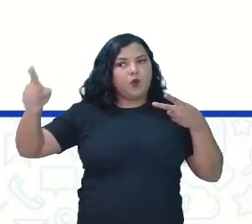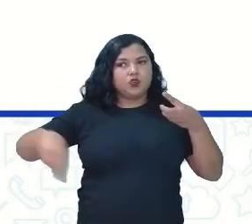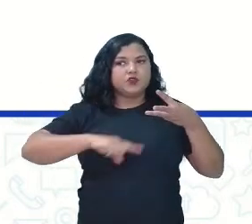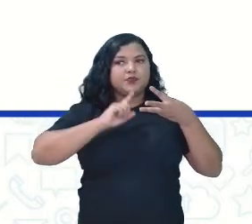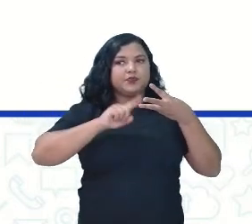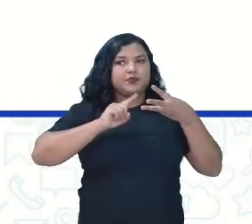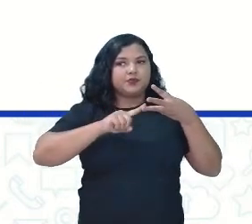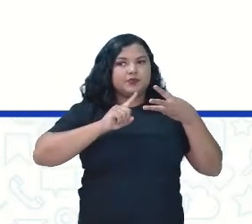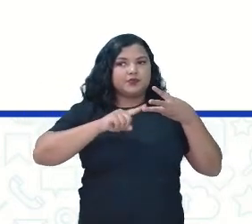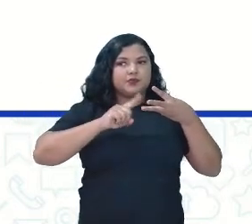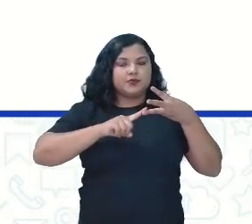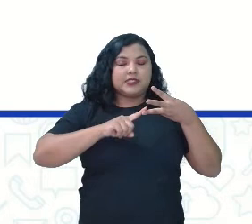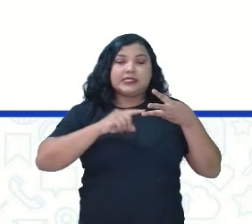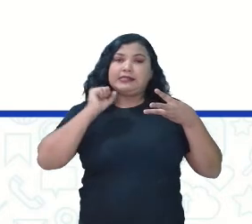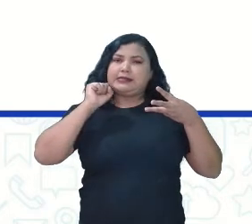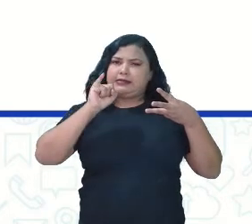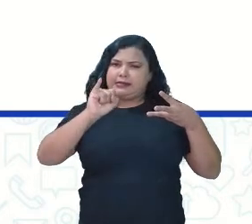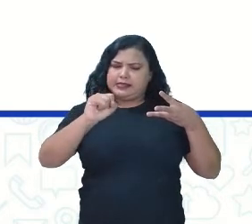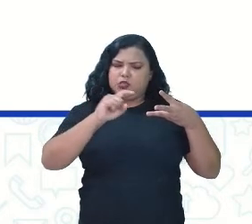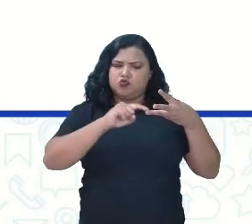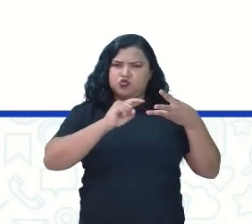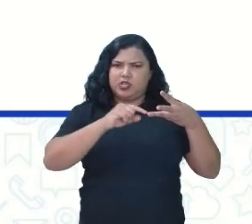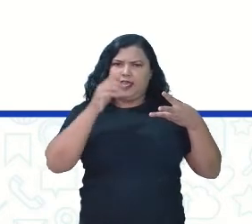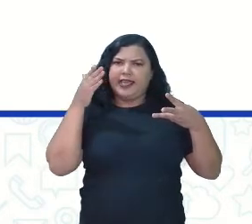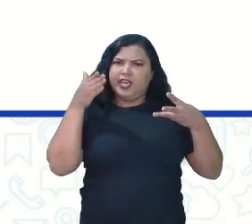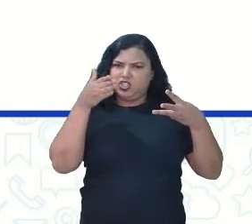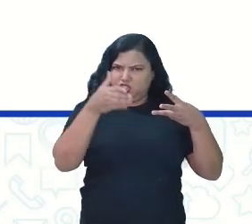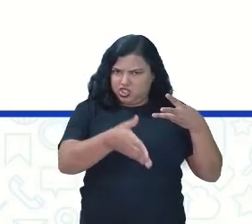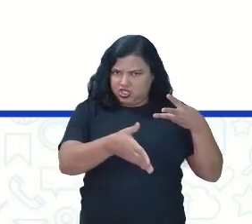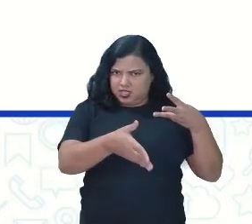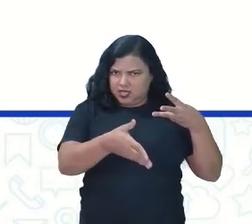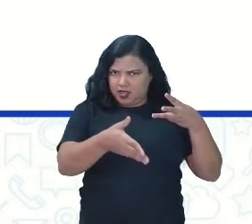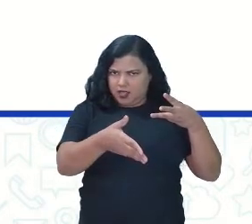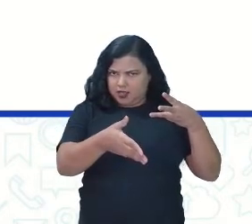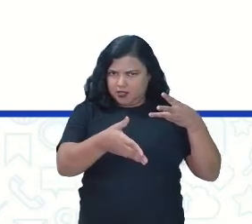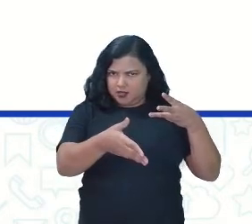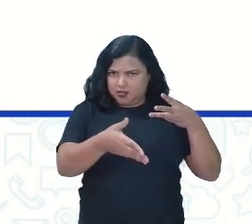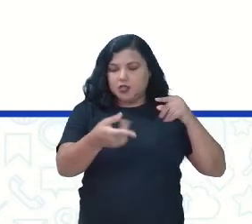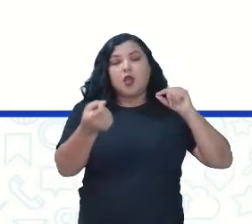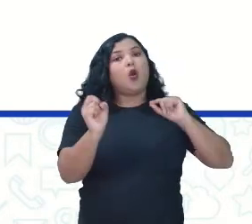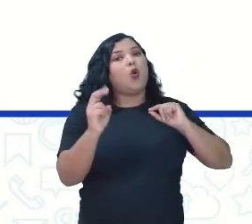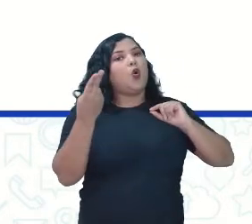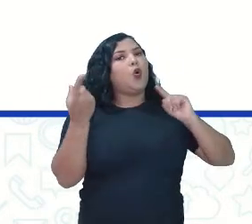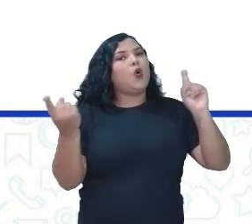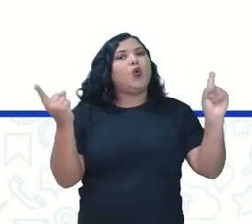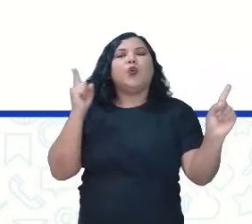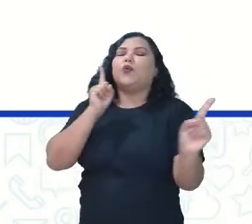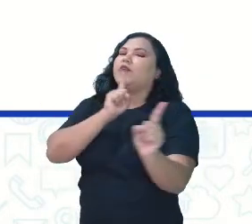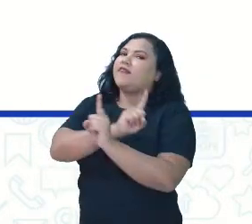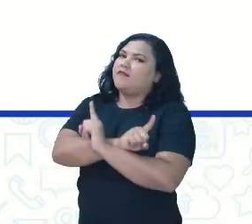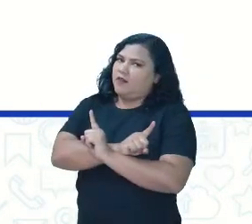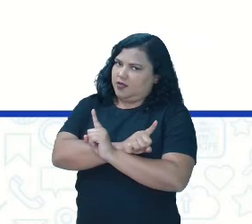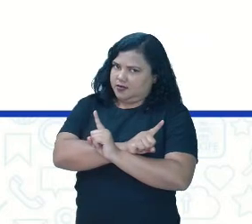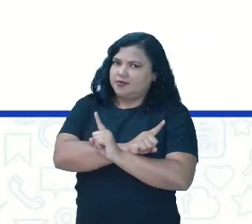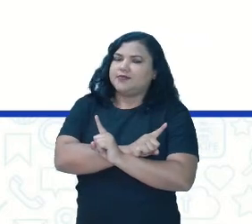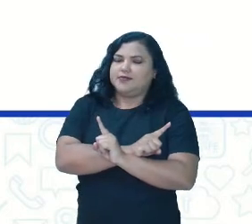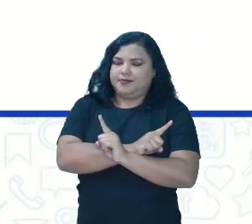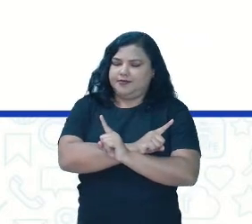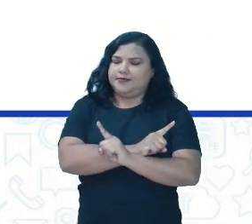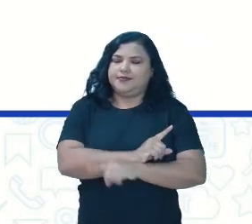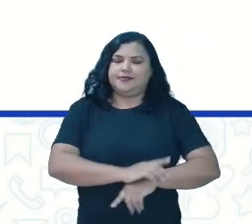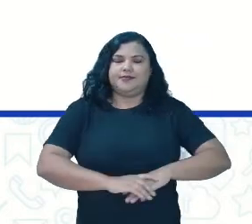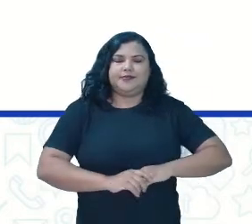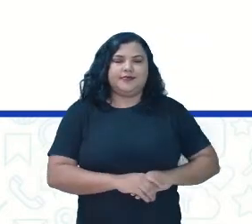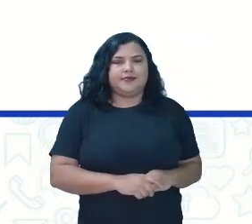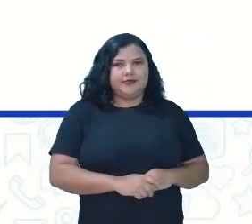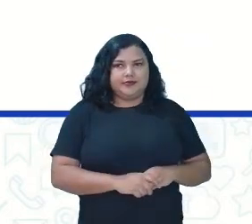proporção, você precisa analisar e verificar se essas grandezas elas são grandezas diretamente proporcionais ou se